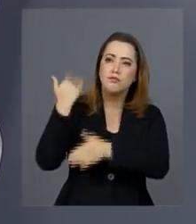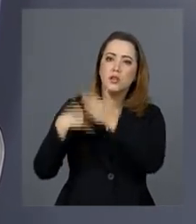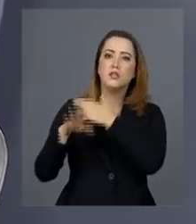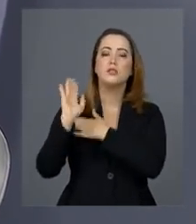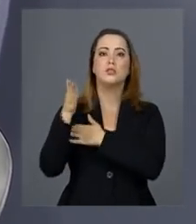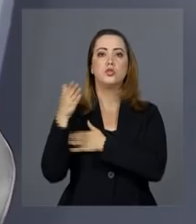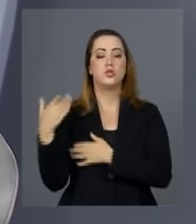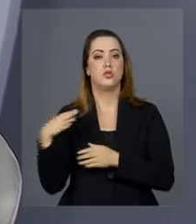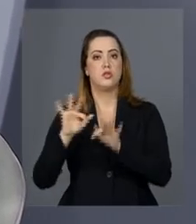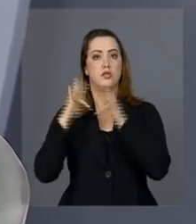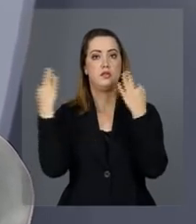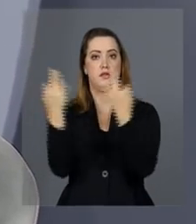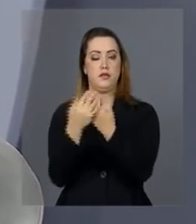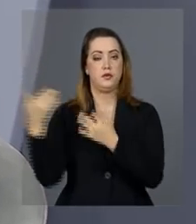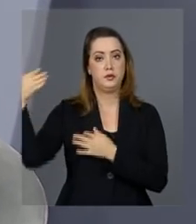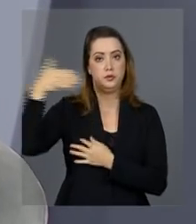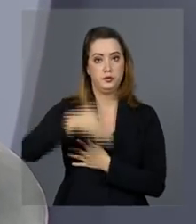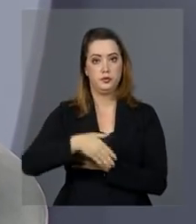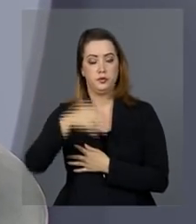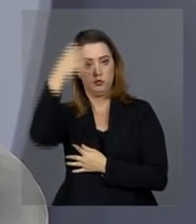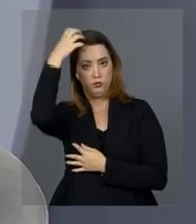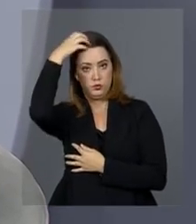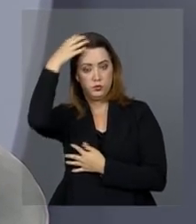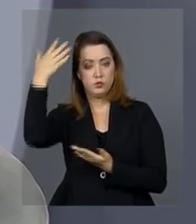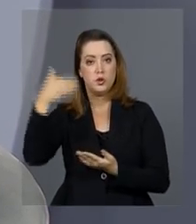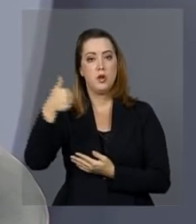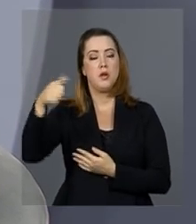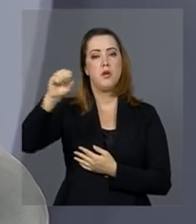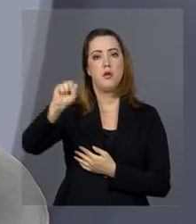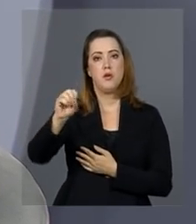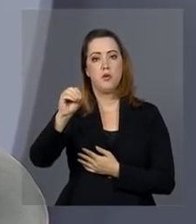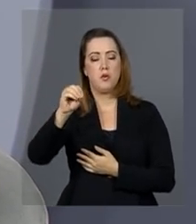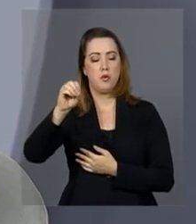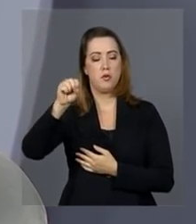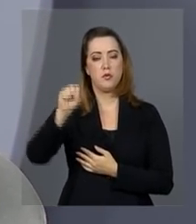vinda da família real para cá, em 1808. Vamos entender